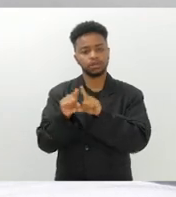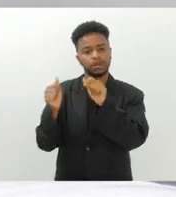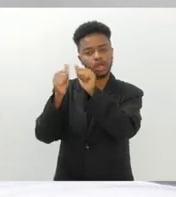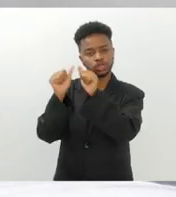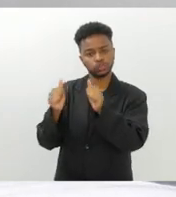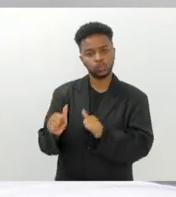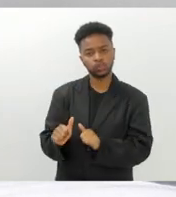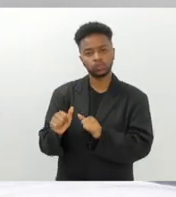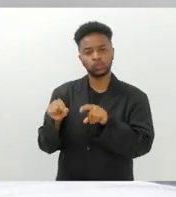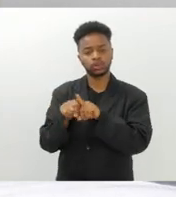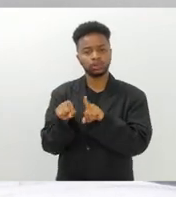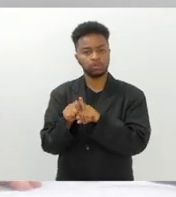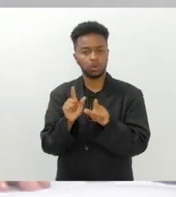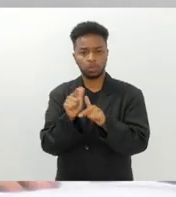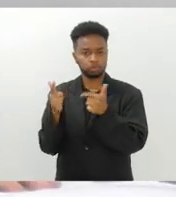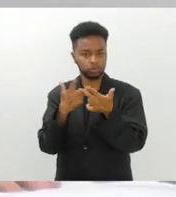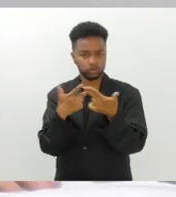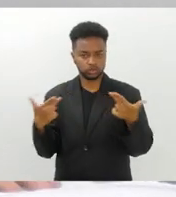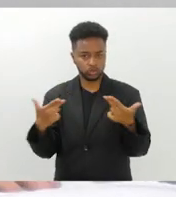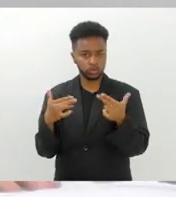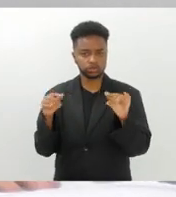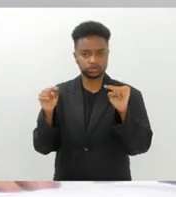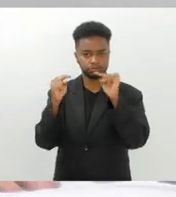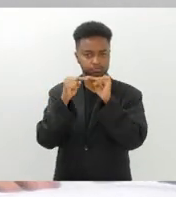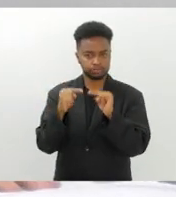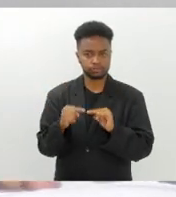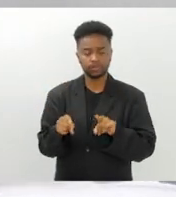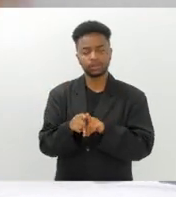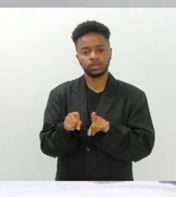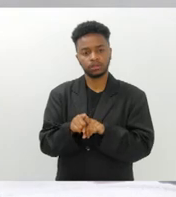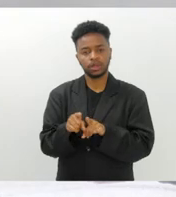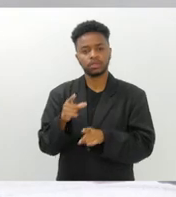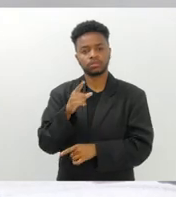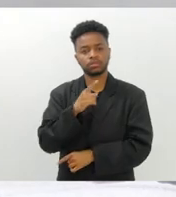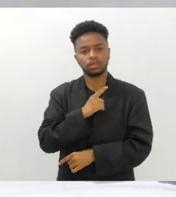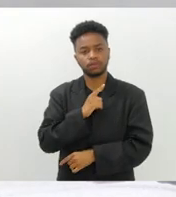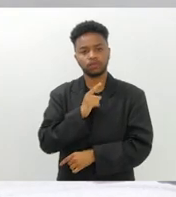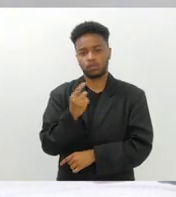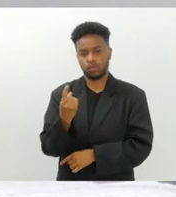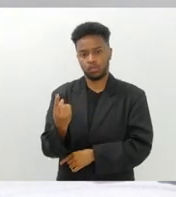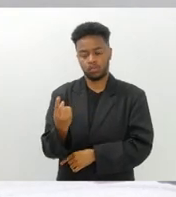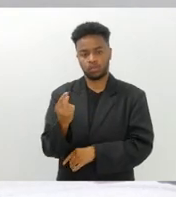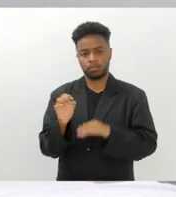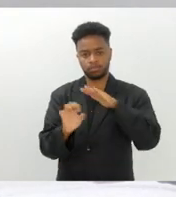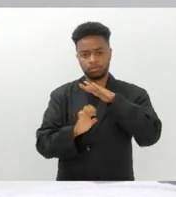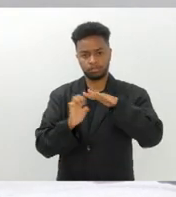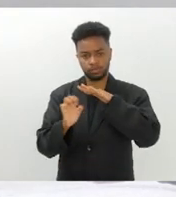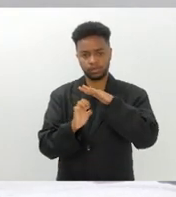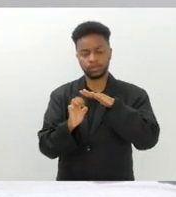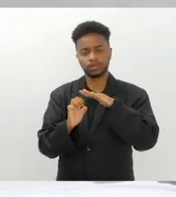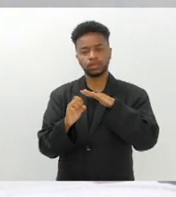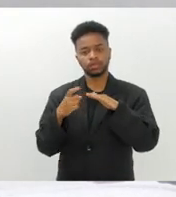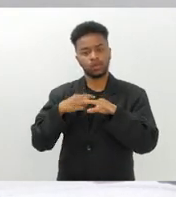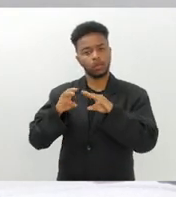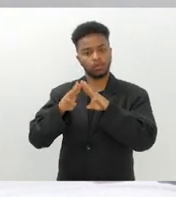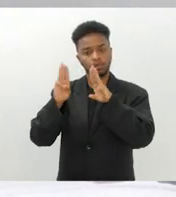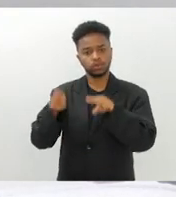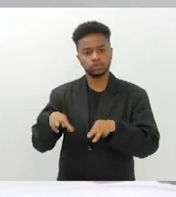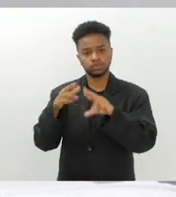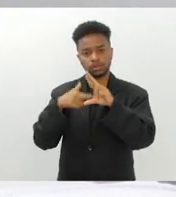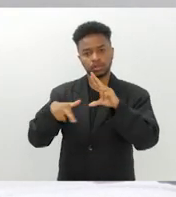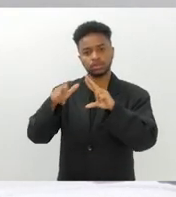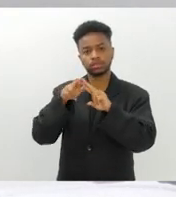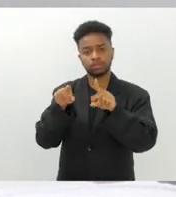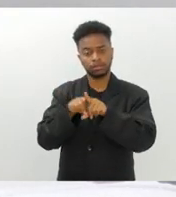esculturas e coisas do gênero. É, inclusive, uma cooperativa, a Maria da Graça, aqui, tem um grande museu da reciclagem,